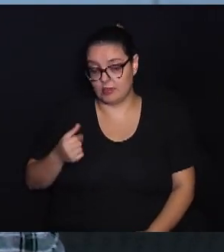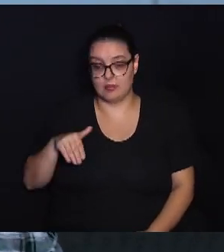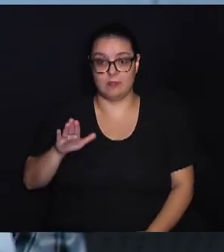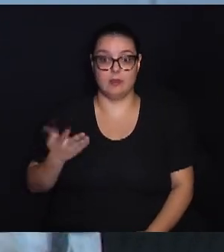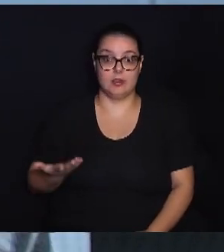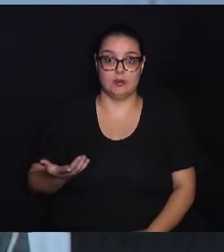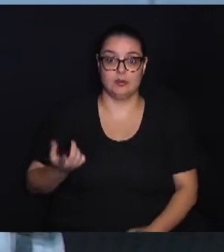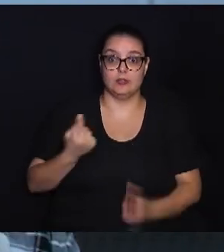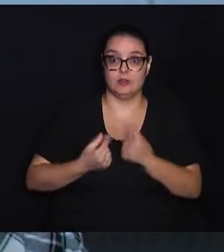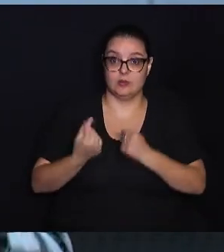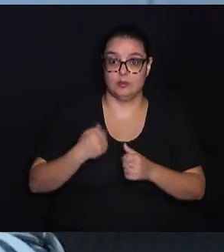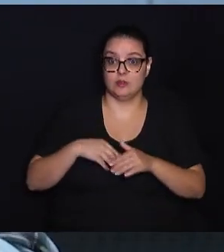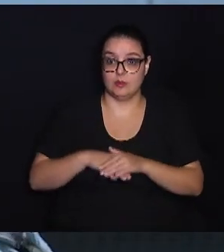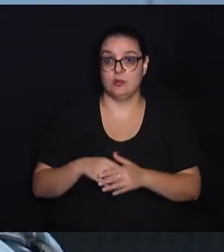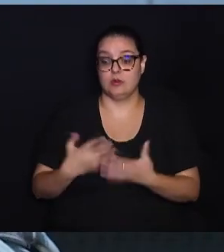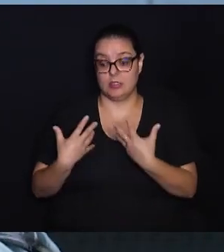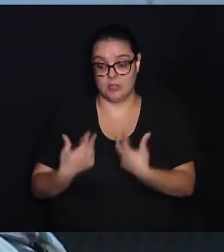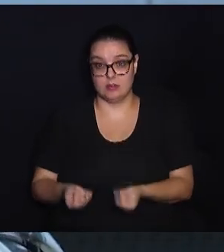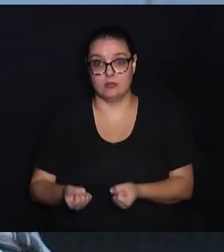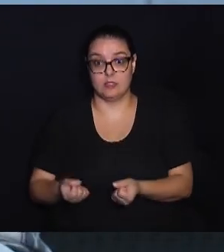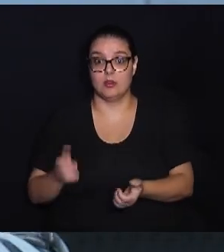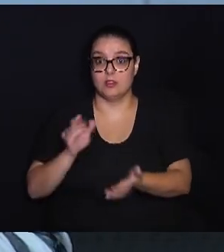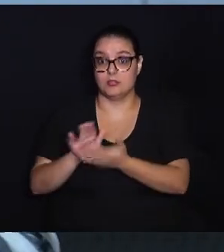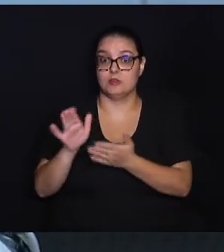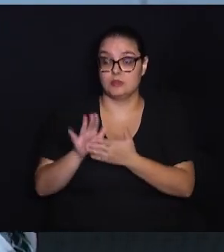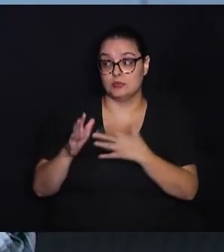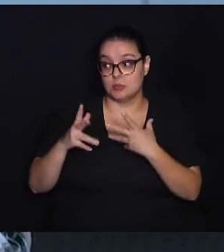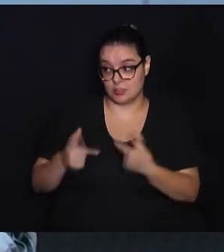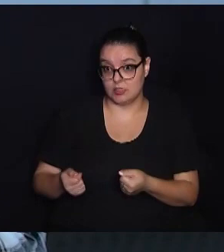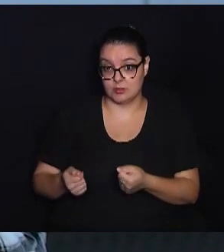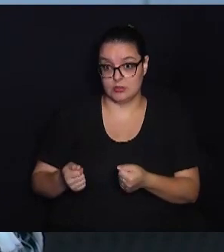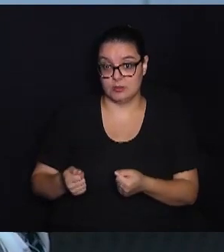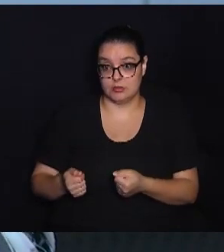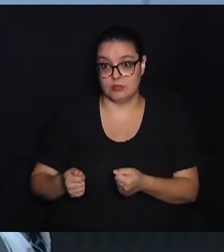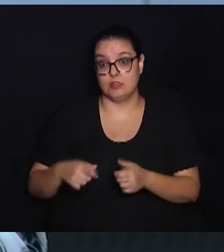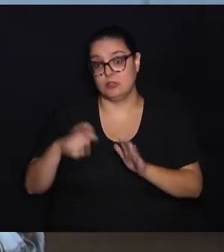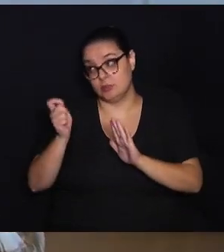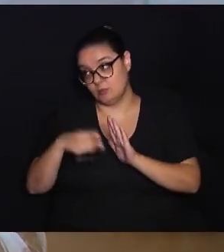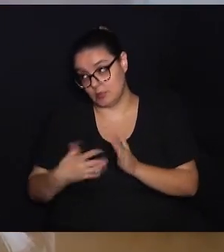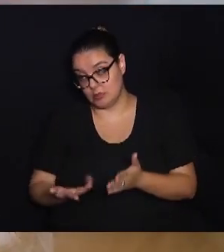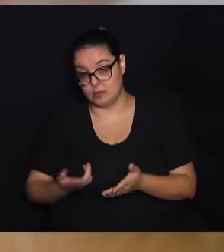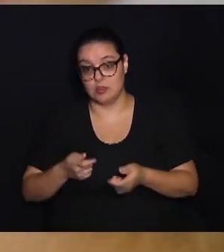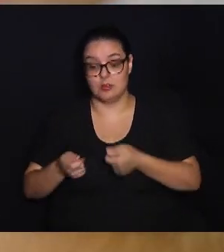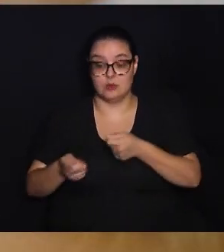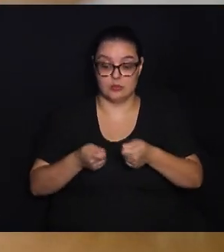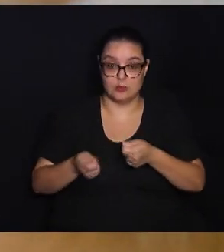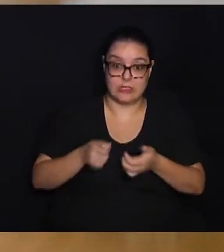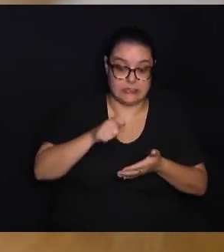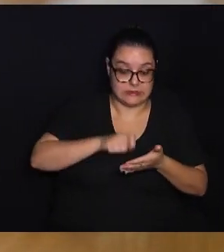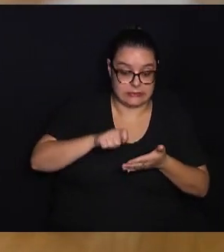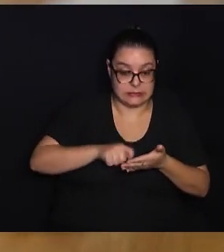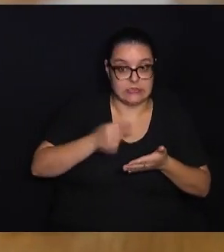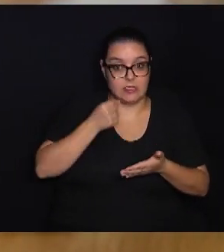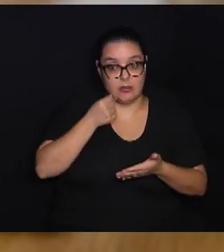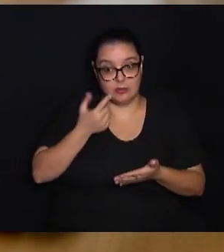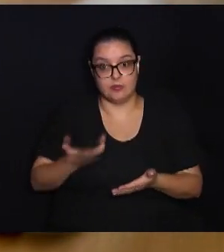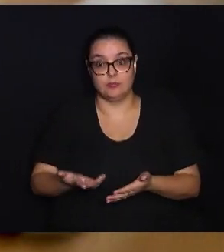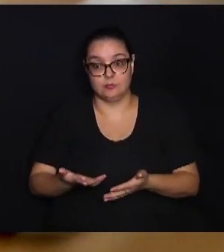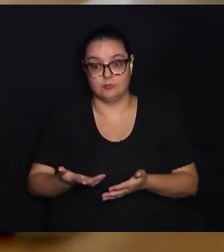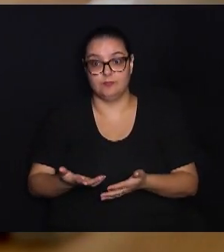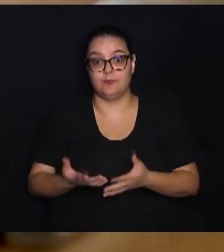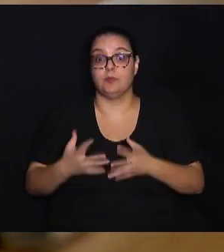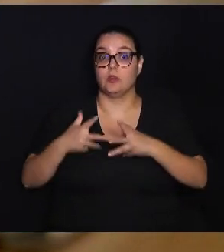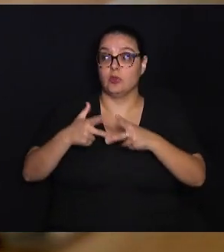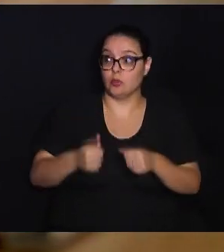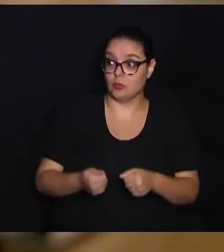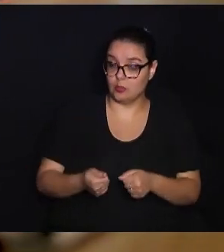mês. O dinheiro que geralmente a gente ganha, a gente gasta. E efetivamente controlar na ponta do lápis,